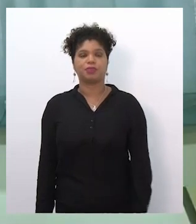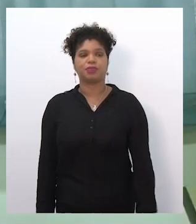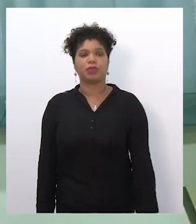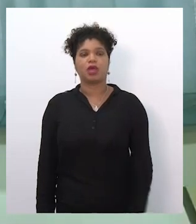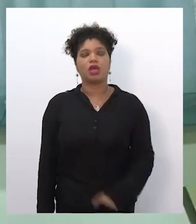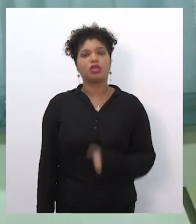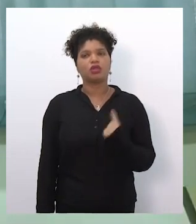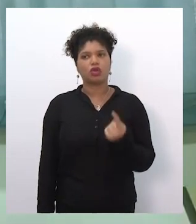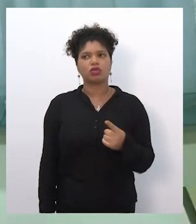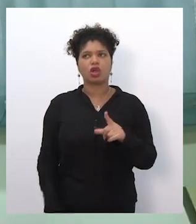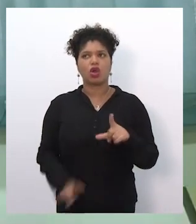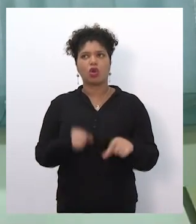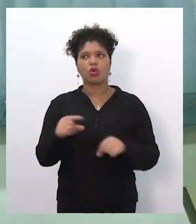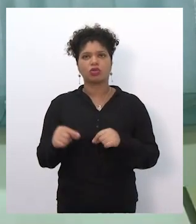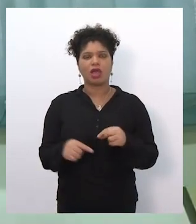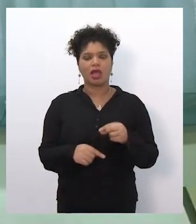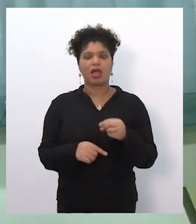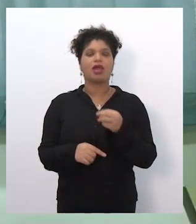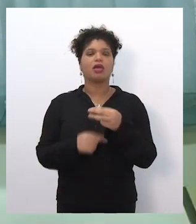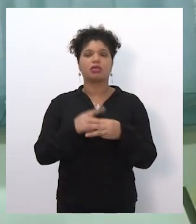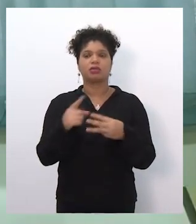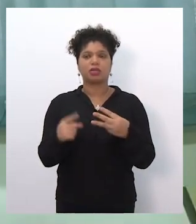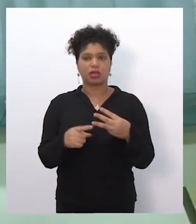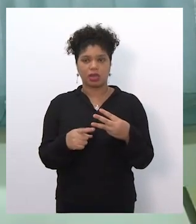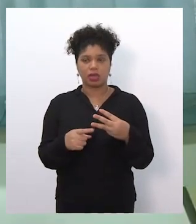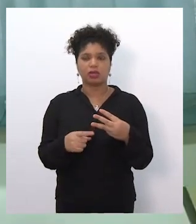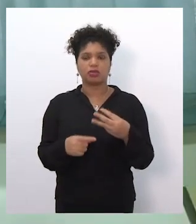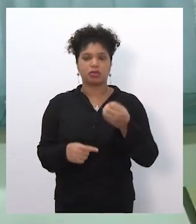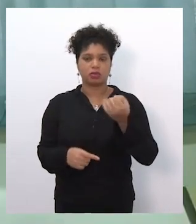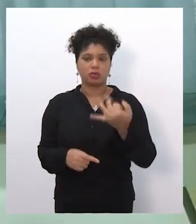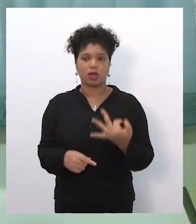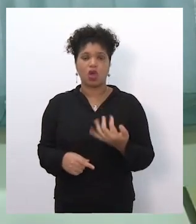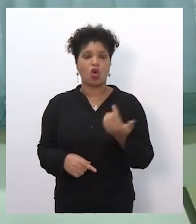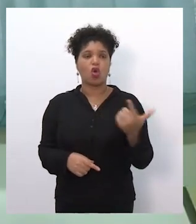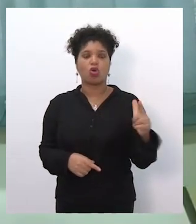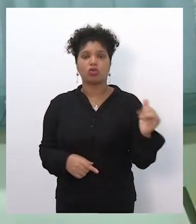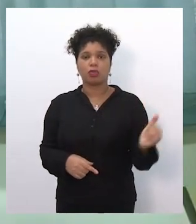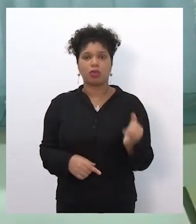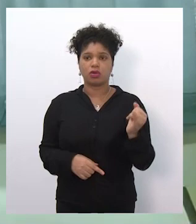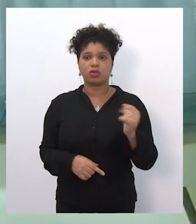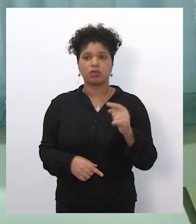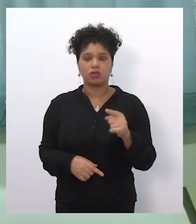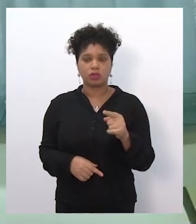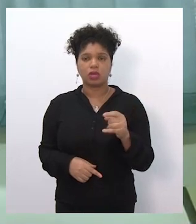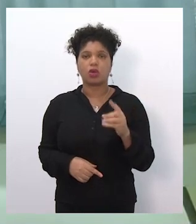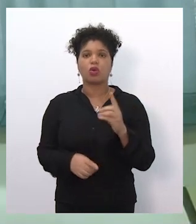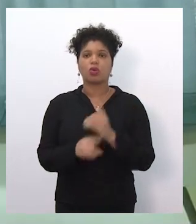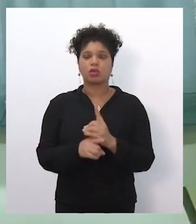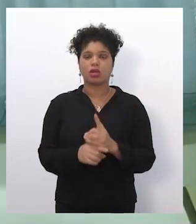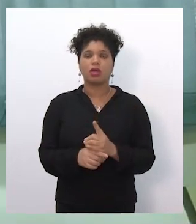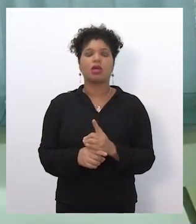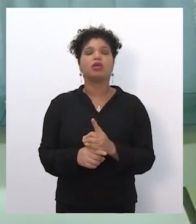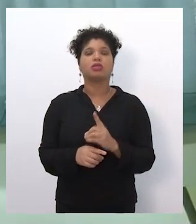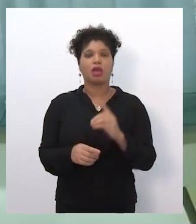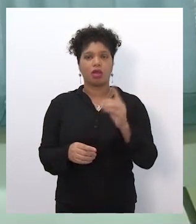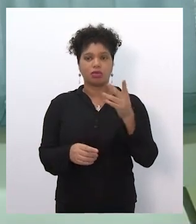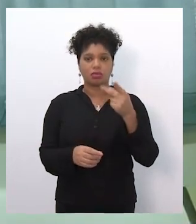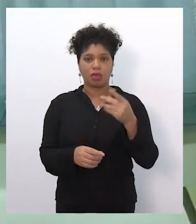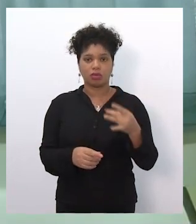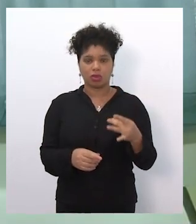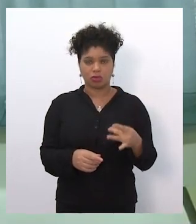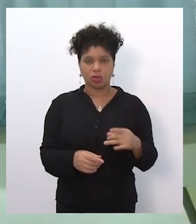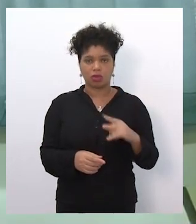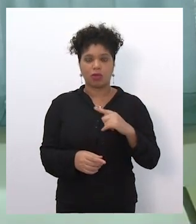3 componentes como principais para trabalhar de outro, existem outros componentes também dentro da placa-mãe, que é a parte